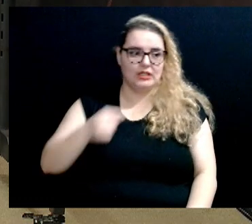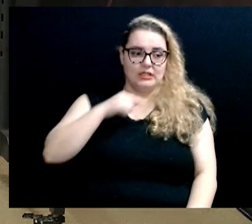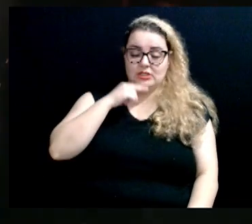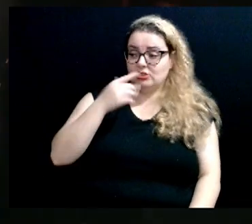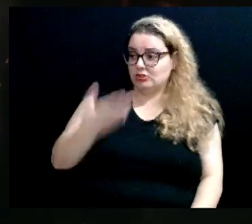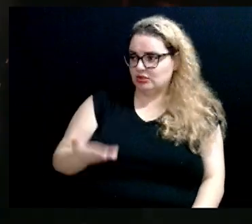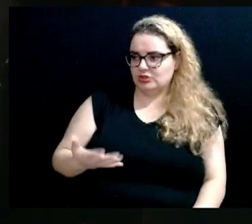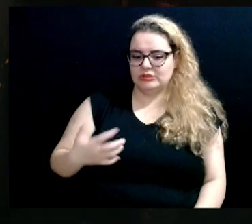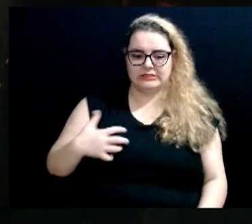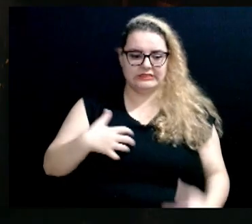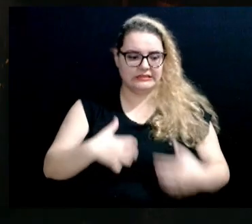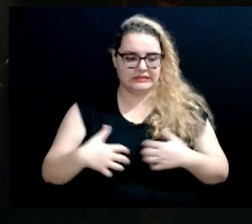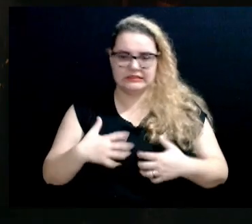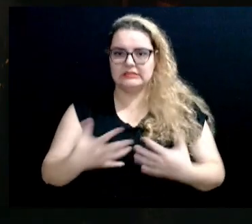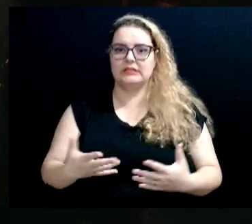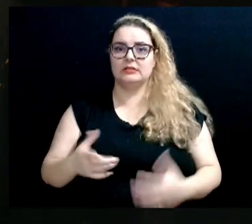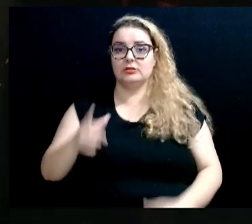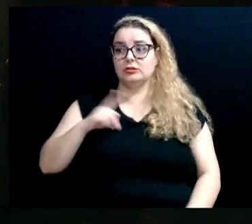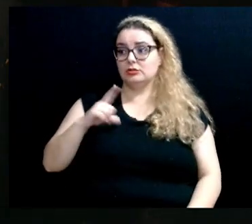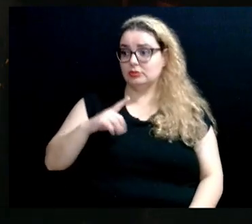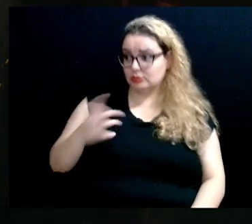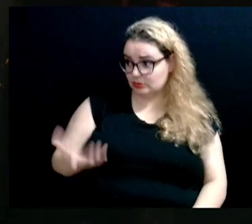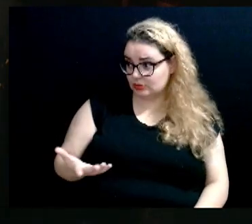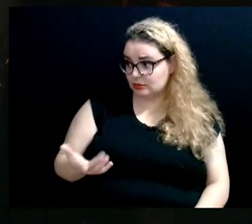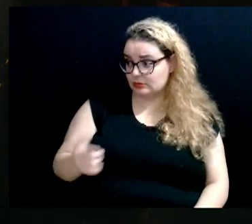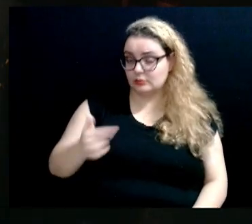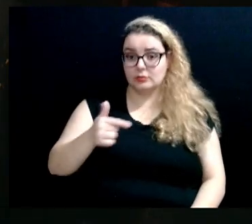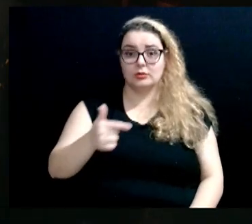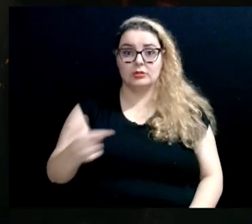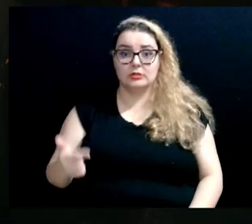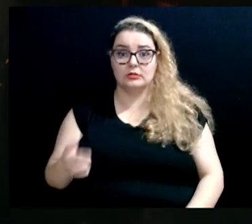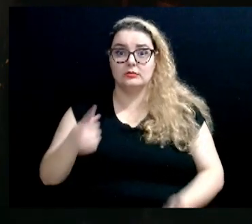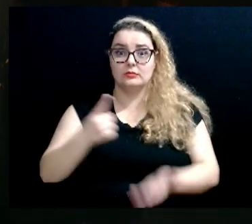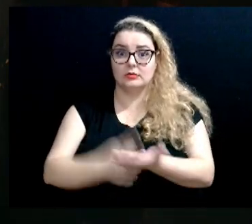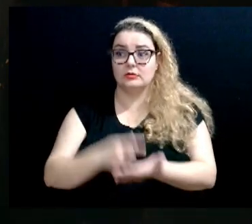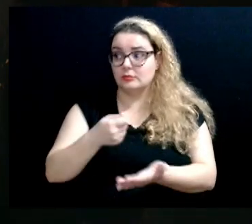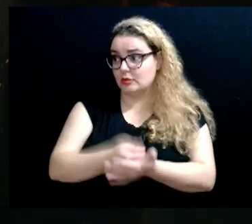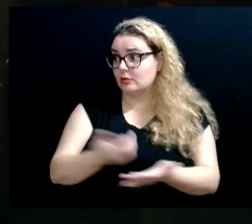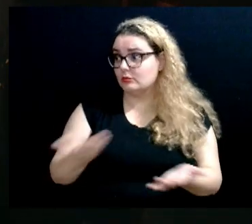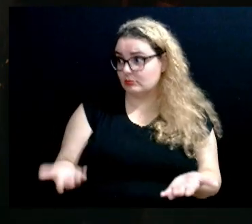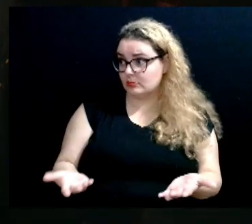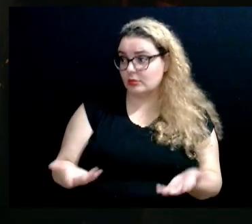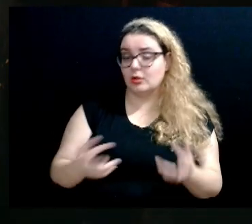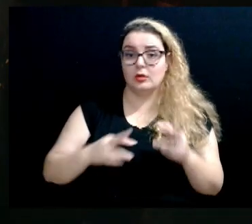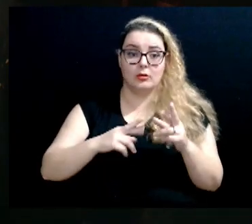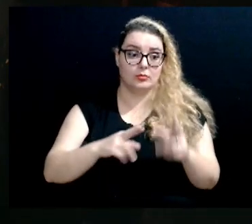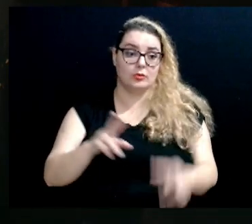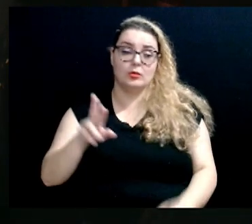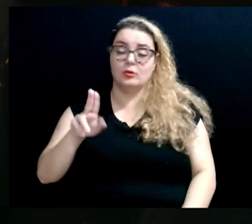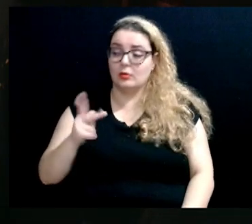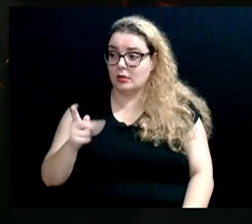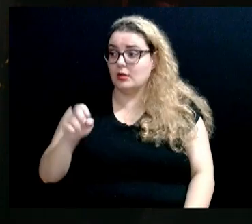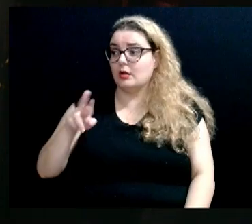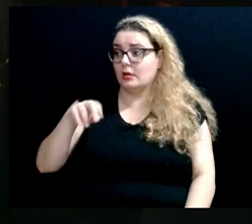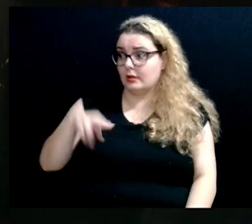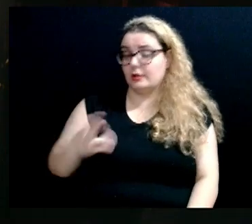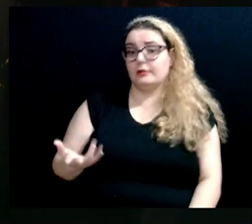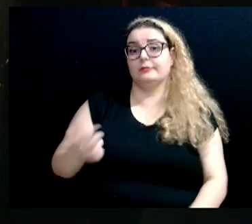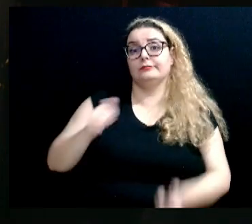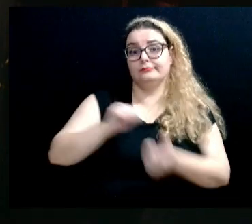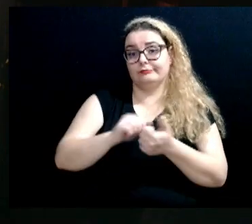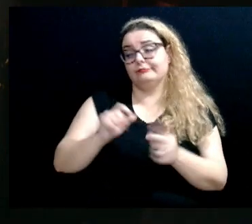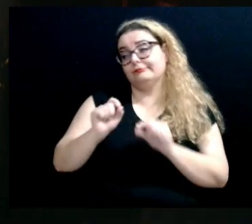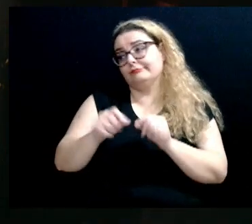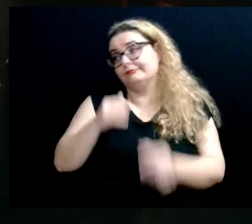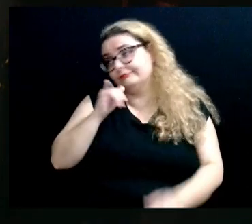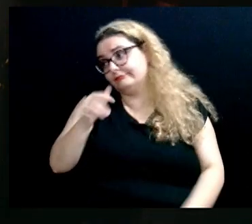perturbação aí que você tem, por não estar cumprindo, de repente, um sono REM, que é o sono de qualidade, mas isso quem disse para você é o relógio,